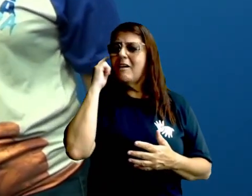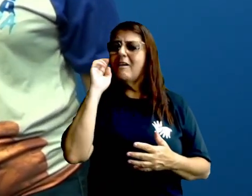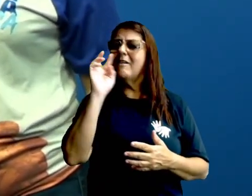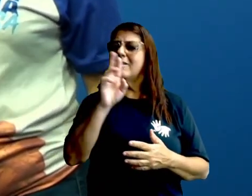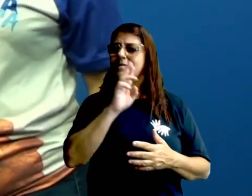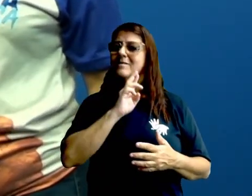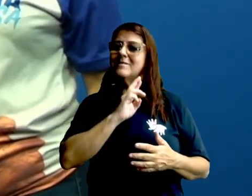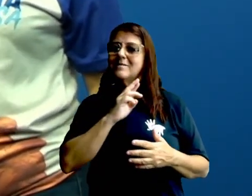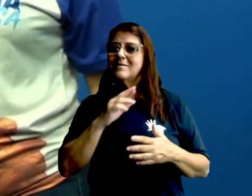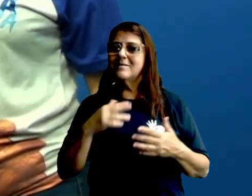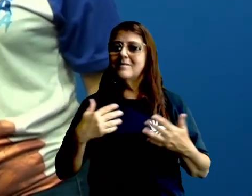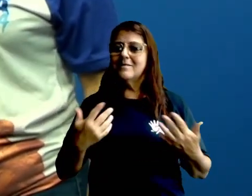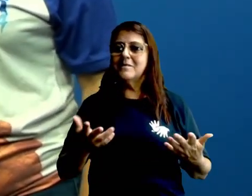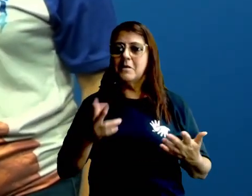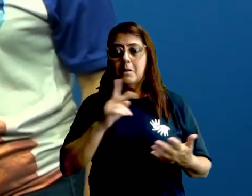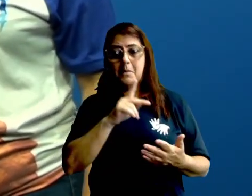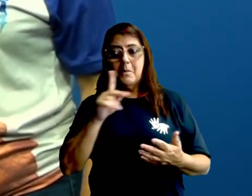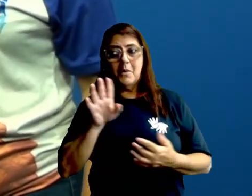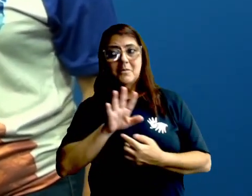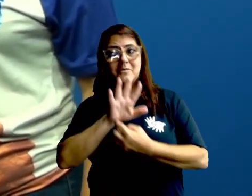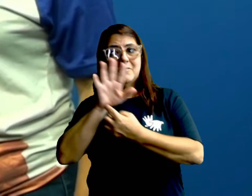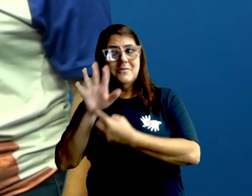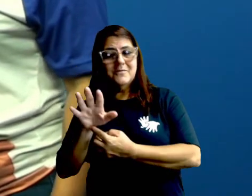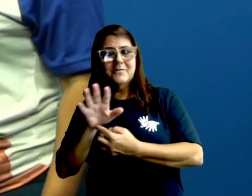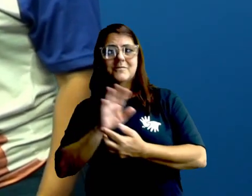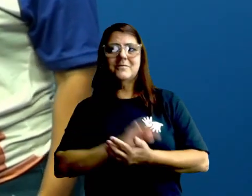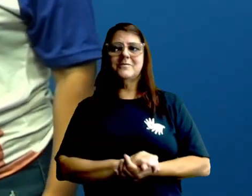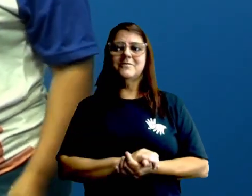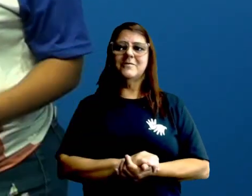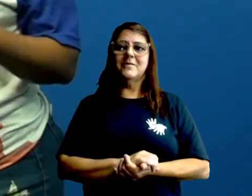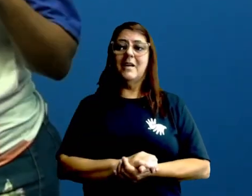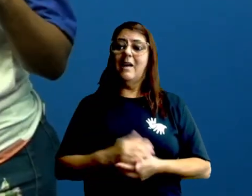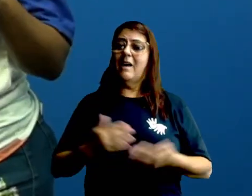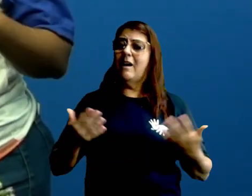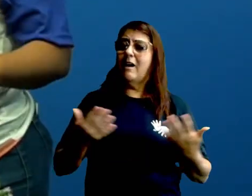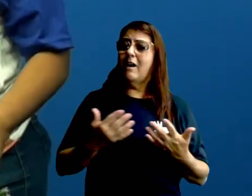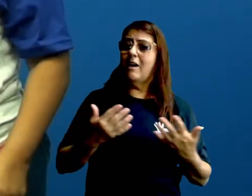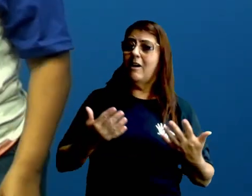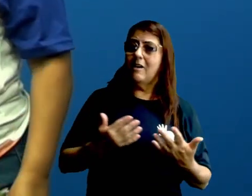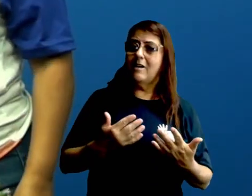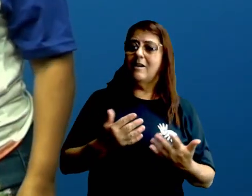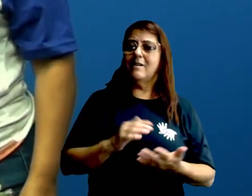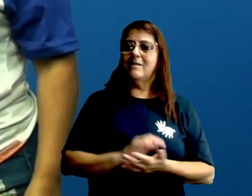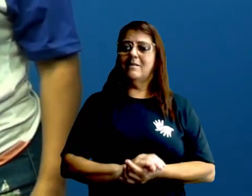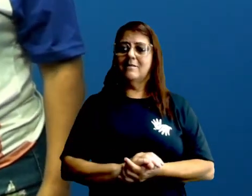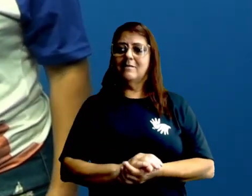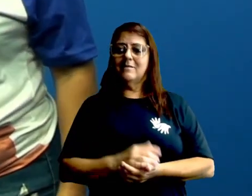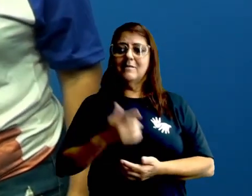completar sozinhos. E manda para a professora para ver se está certo, tá bom? Agora nós vamos para a nossa